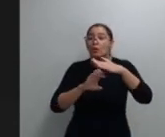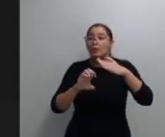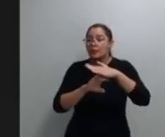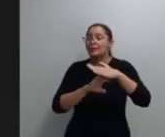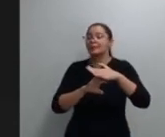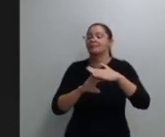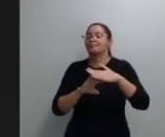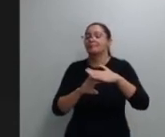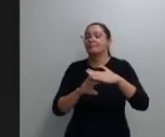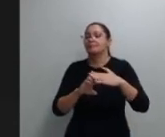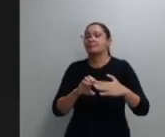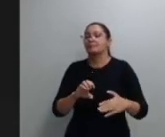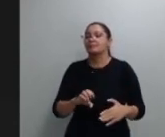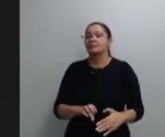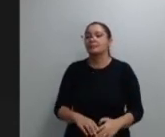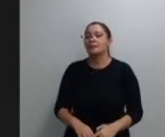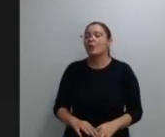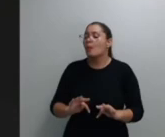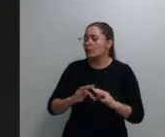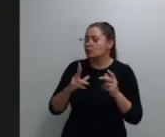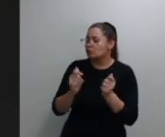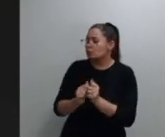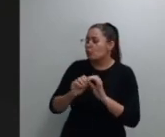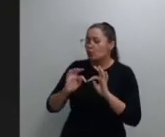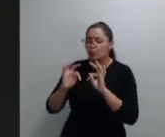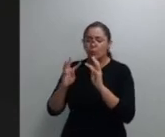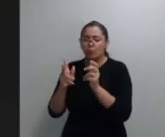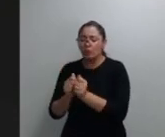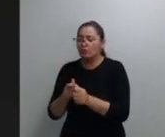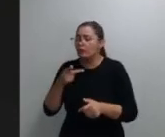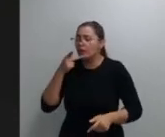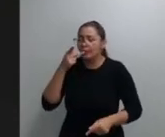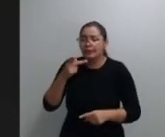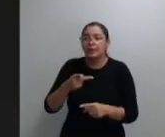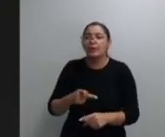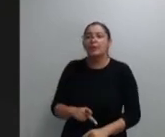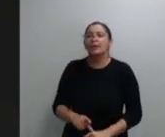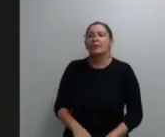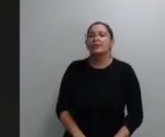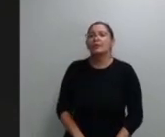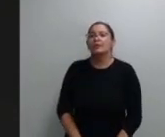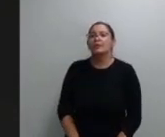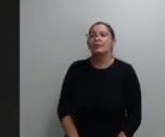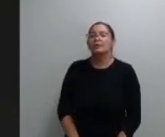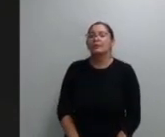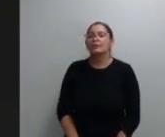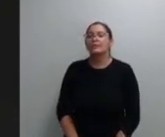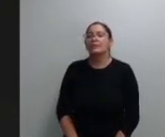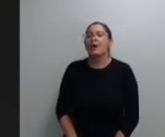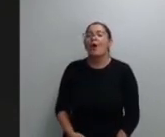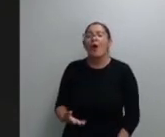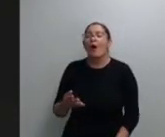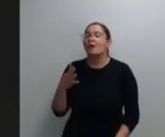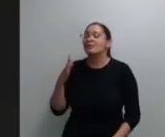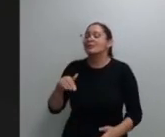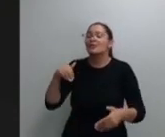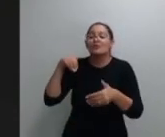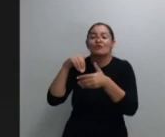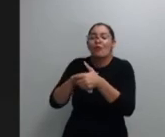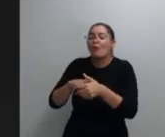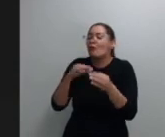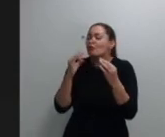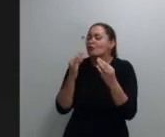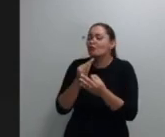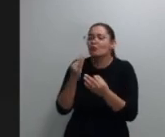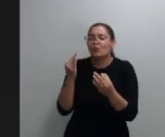internacionais mas tudo isso tudo isso eu estou falando em homenagem à excelência do seu voto seu voto foi realmente